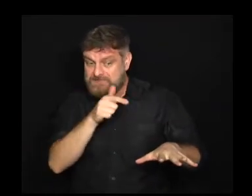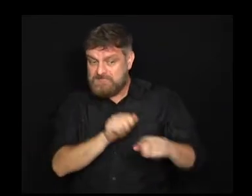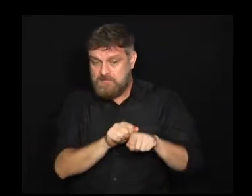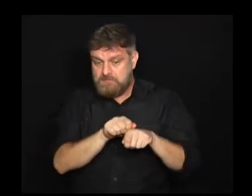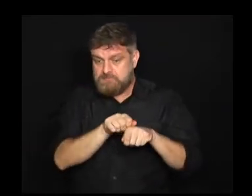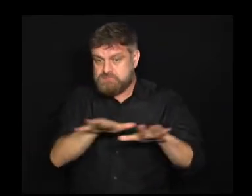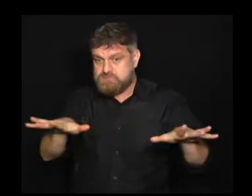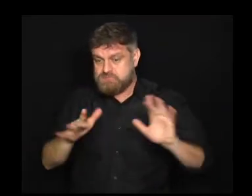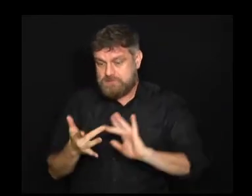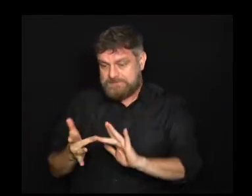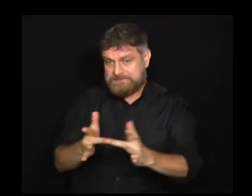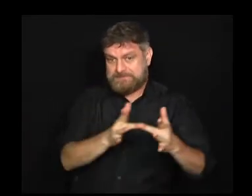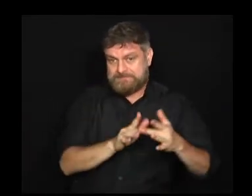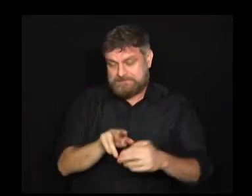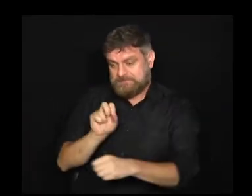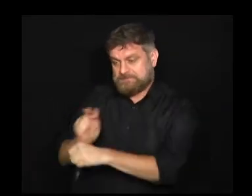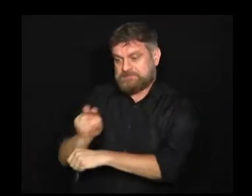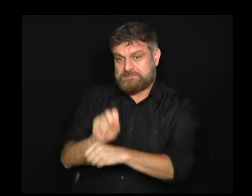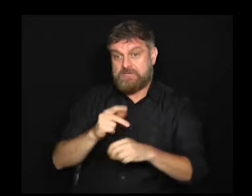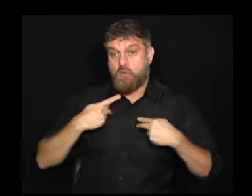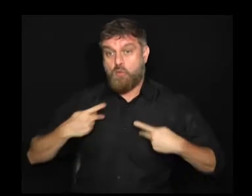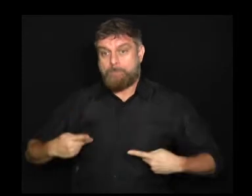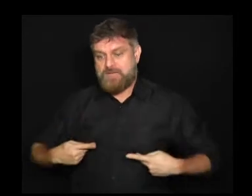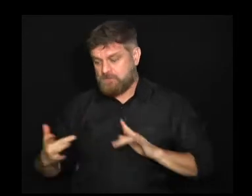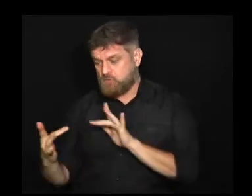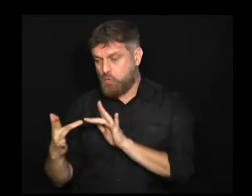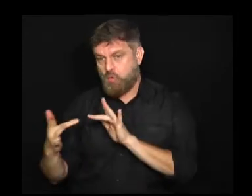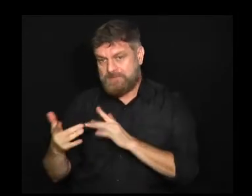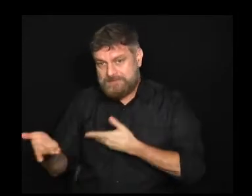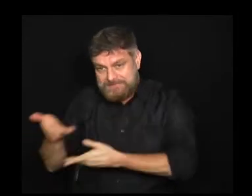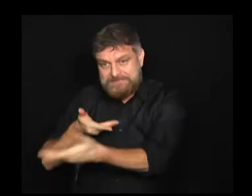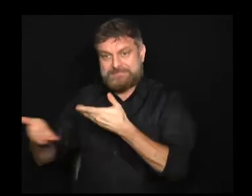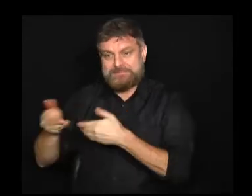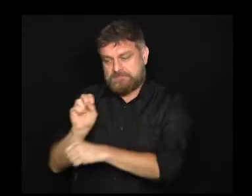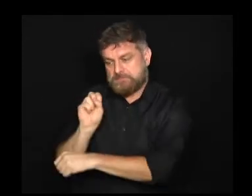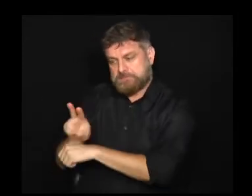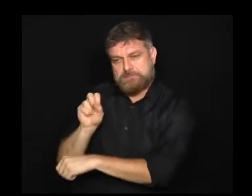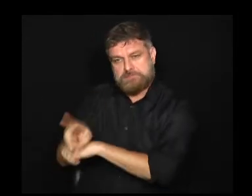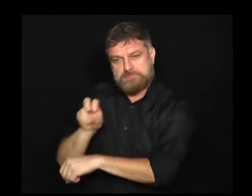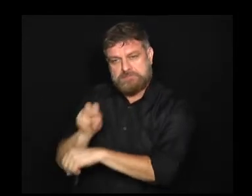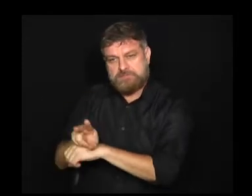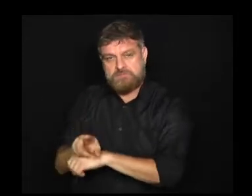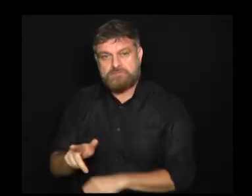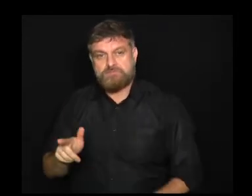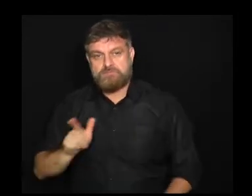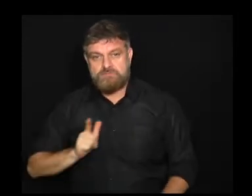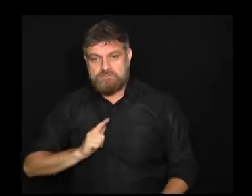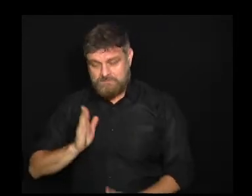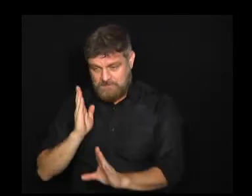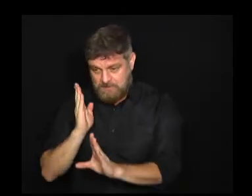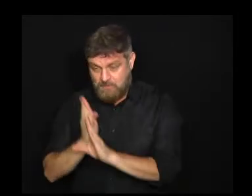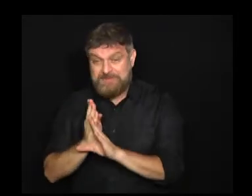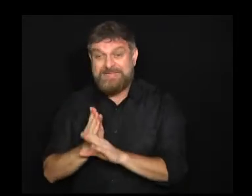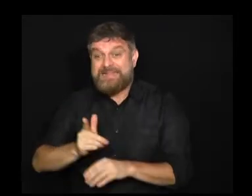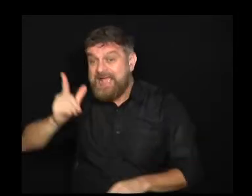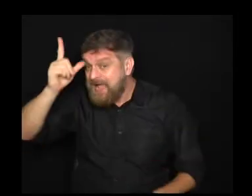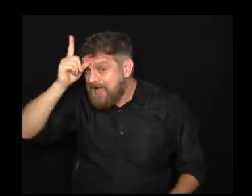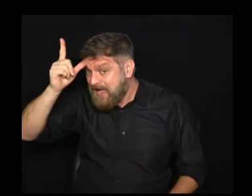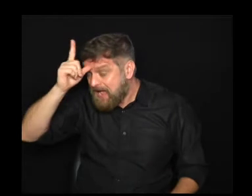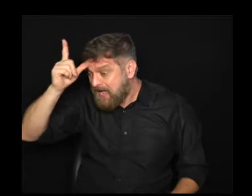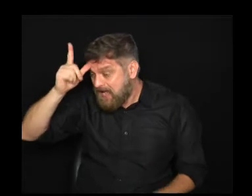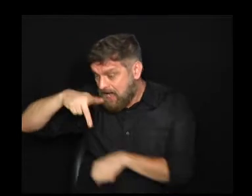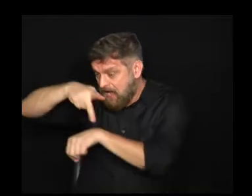poderia se dar entre humanos. E isso se confirmou. Foi possível identificar na Alemanha